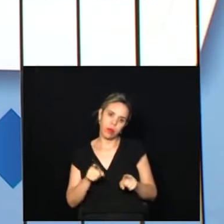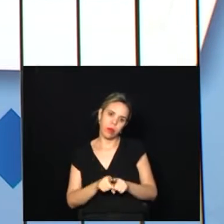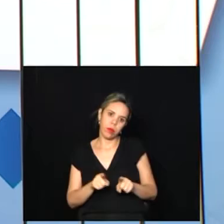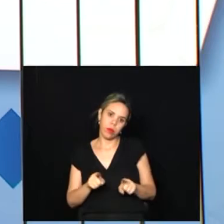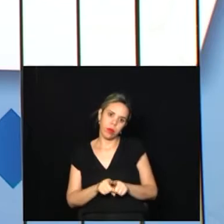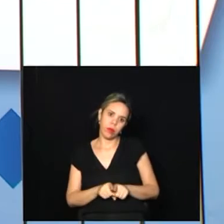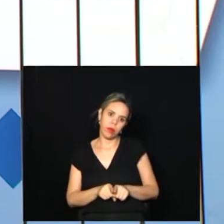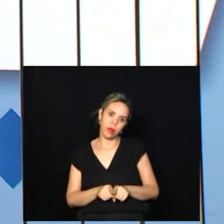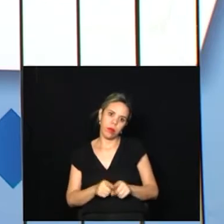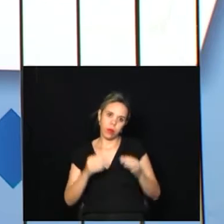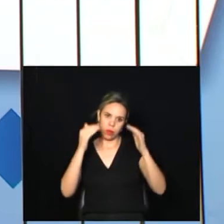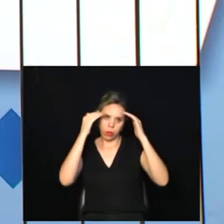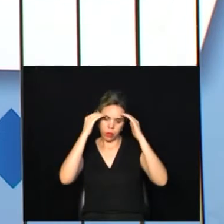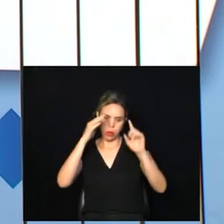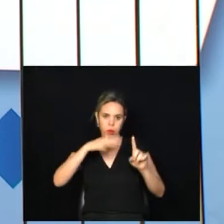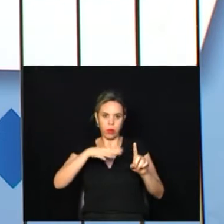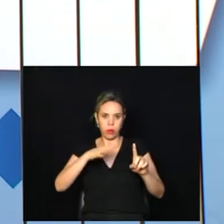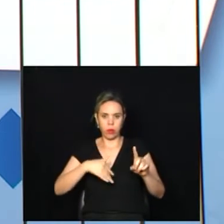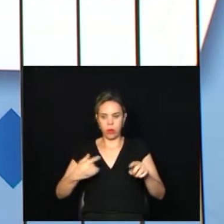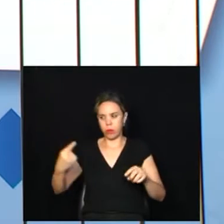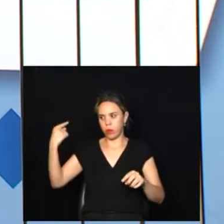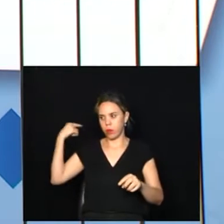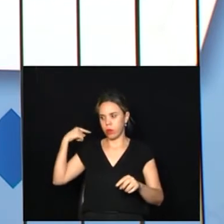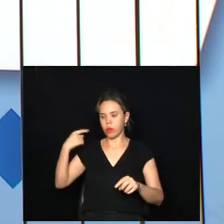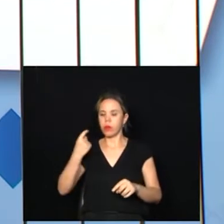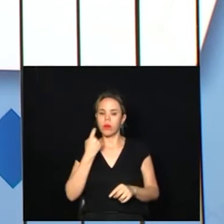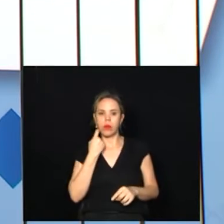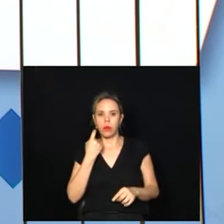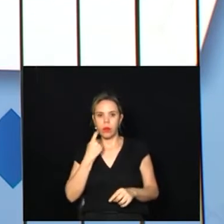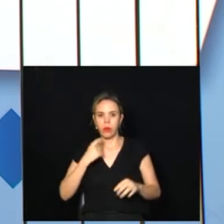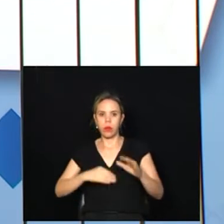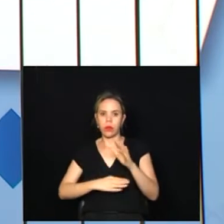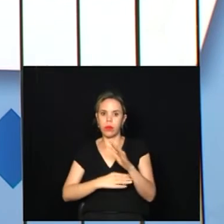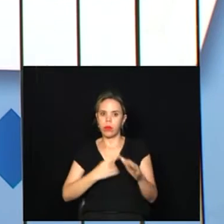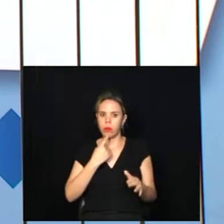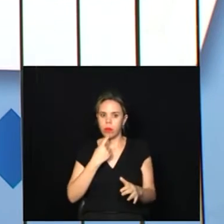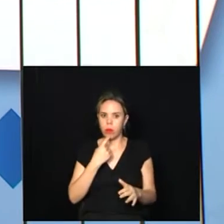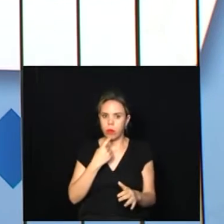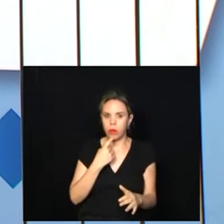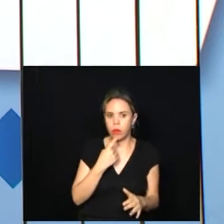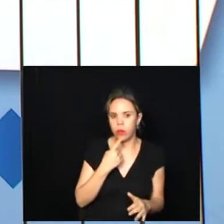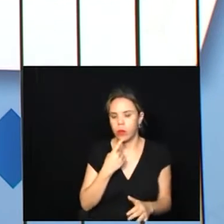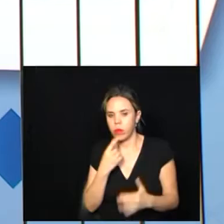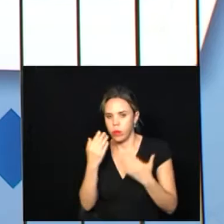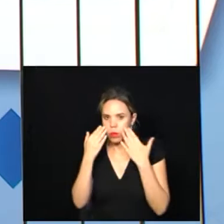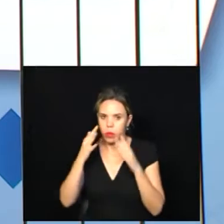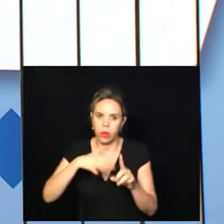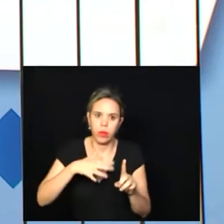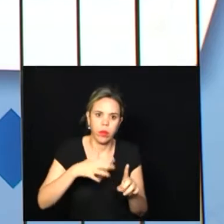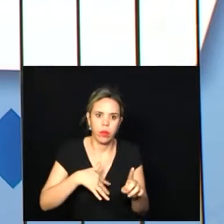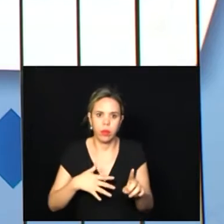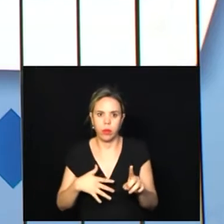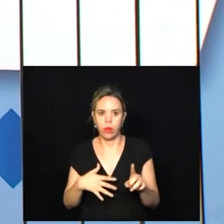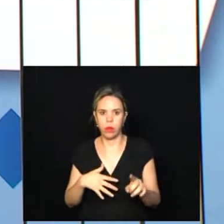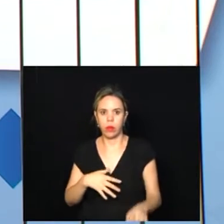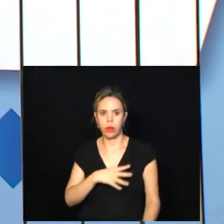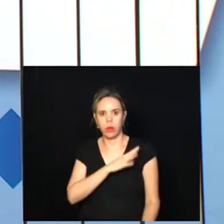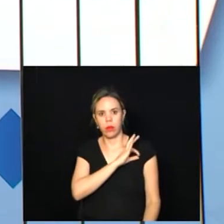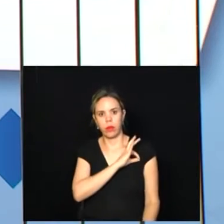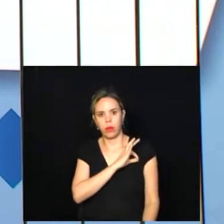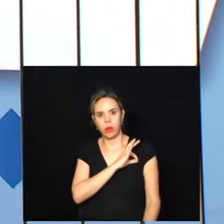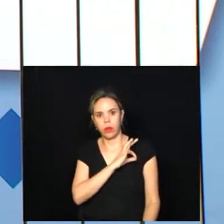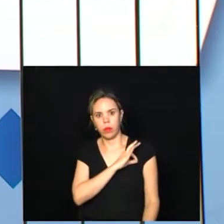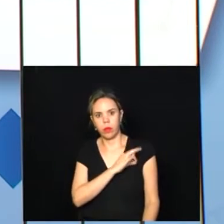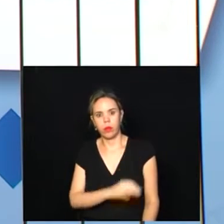sobre honrarias. Olha, porque na última sexta-feira a Câmara Municipal prestou homenagem aos militares das